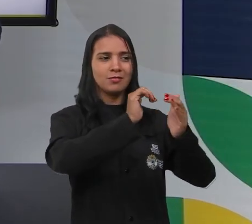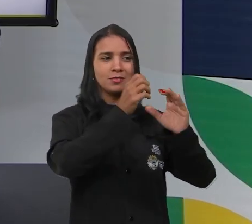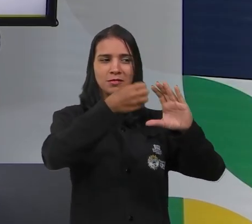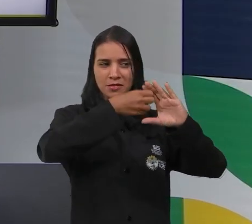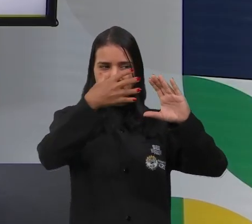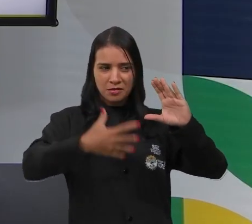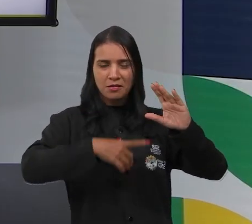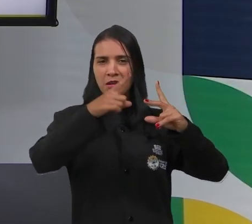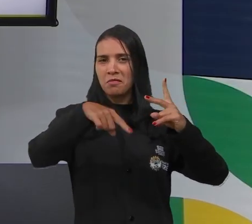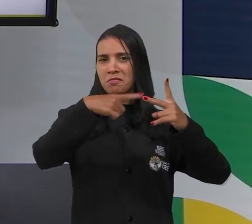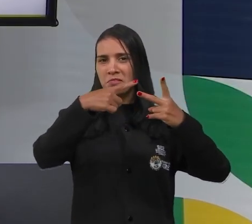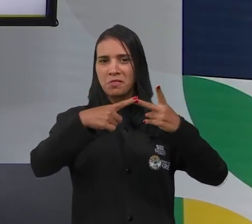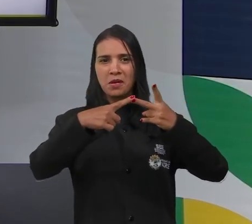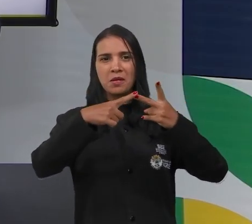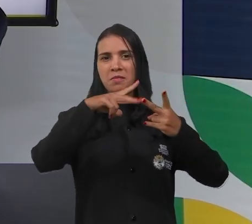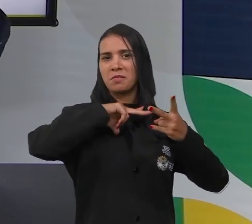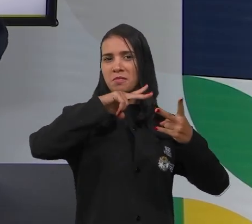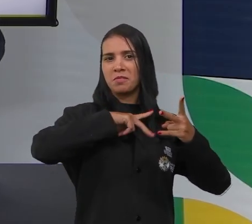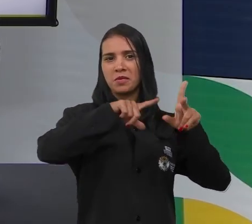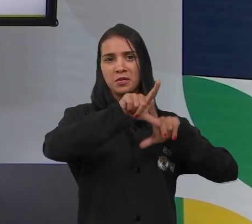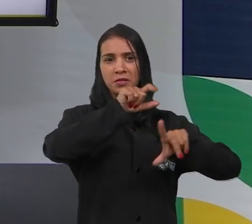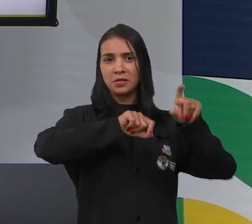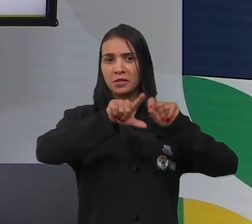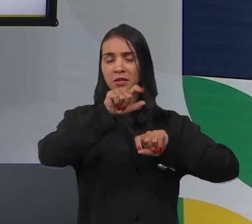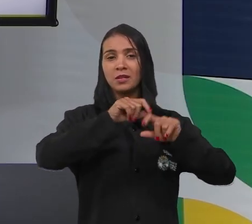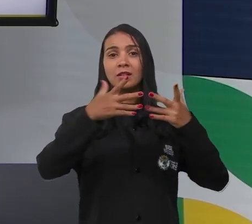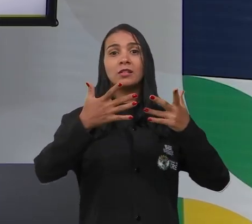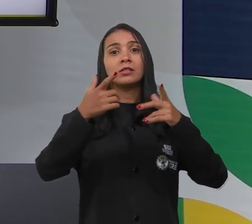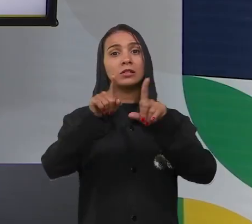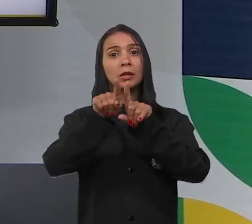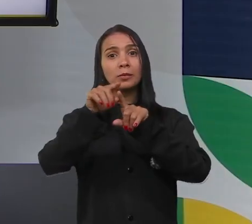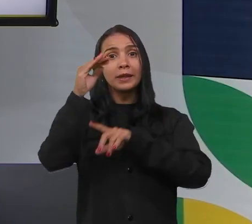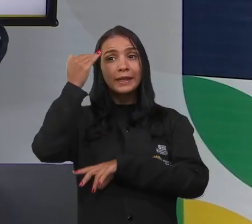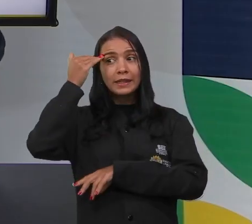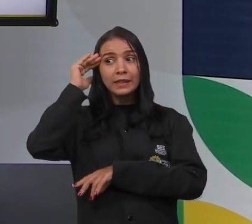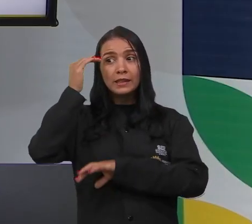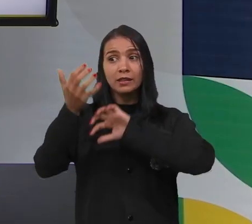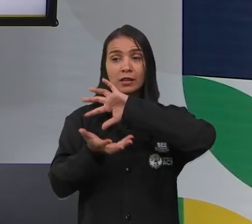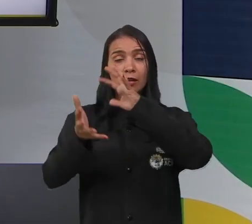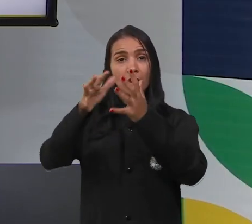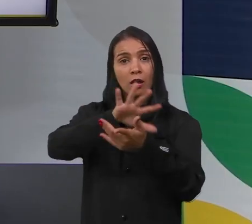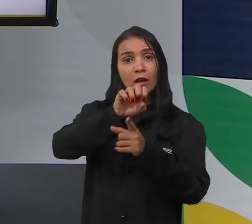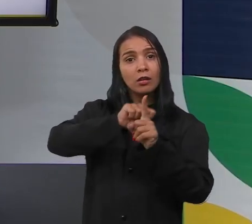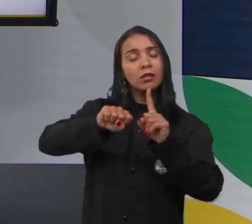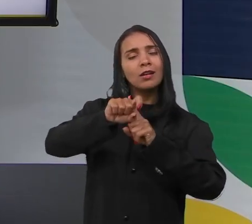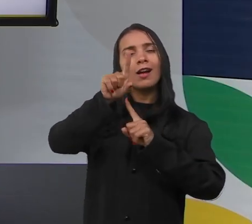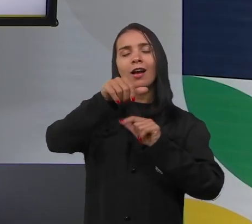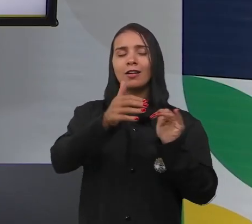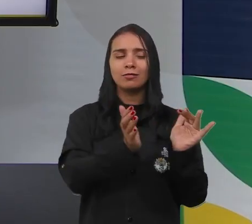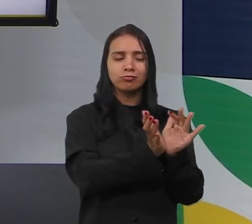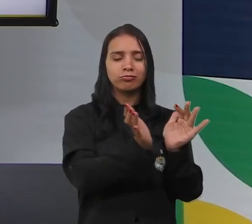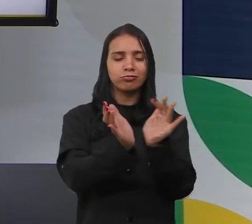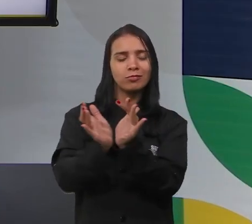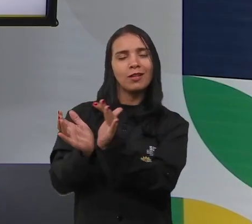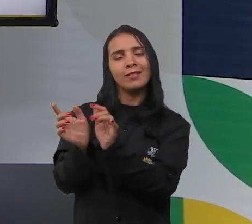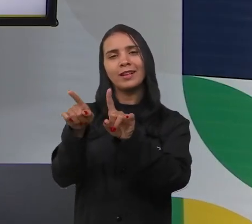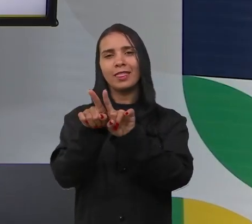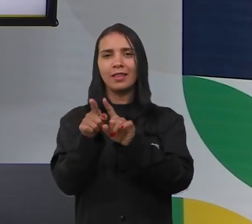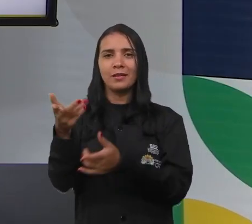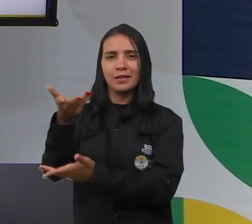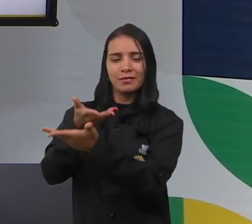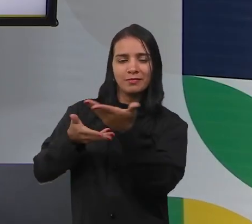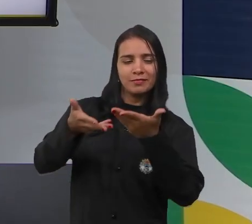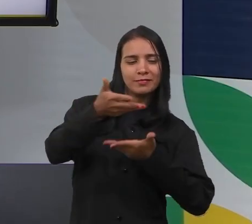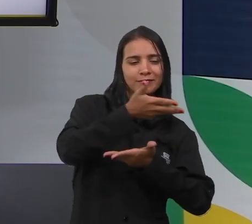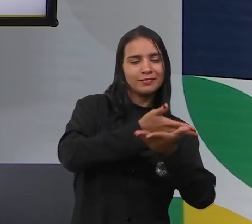suas particularidades. Entender que a transformação social, ela é coletiva e compartilhada. Você